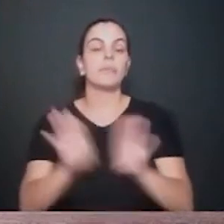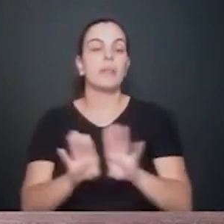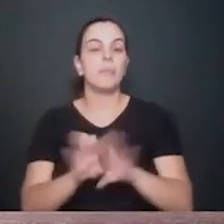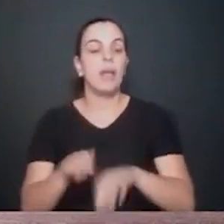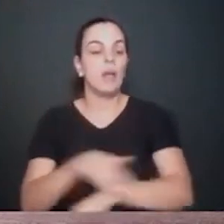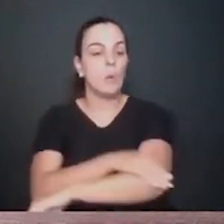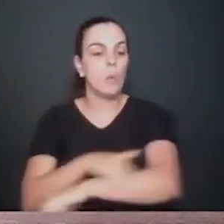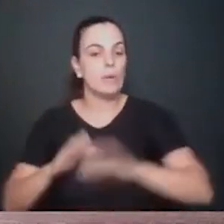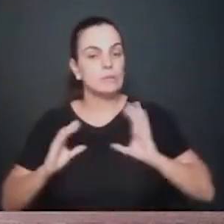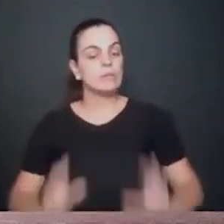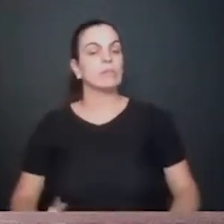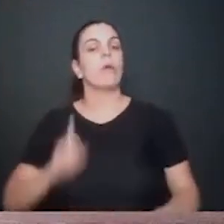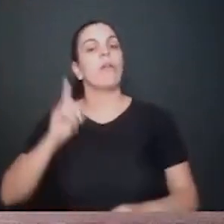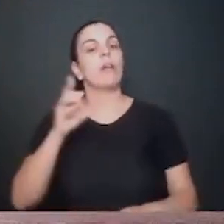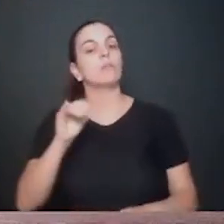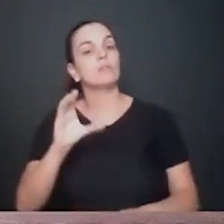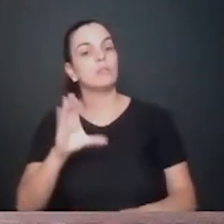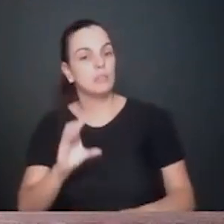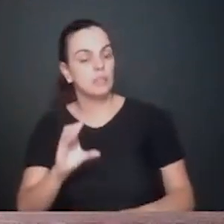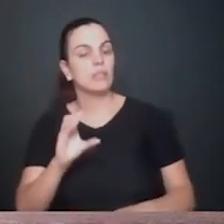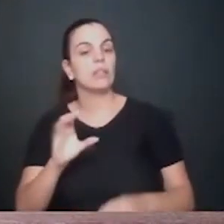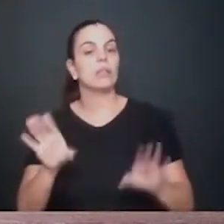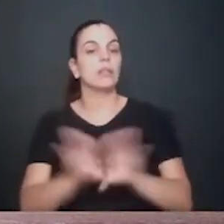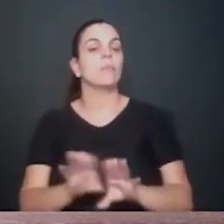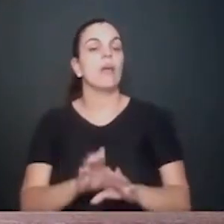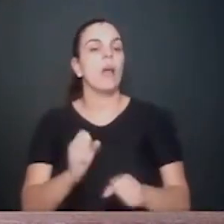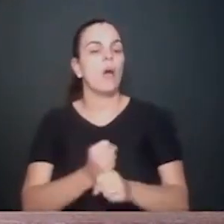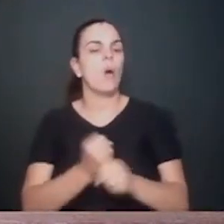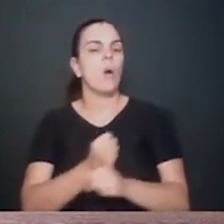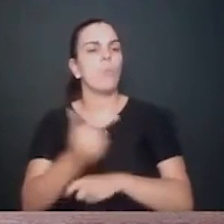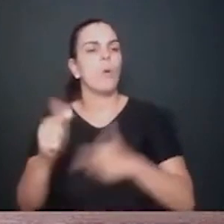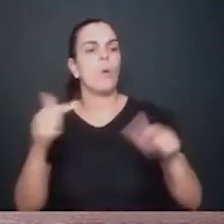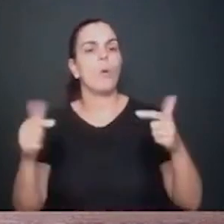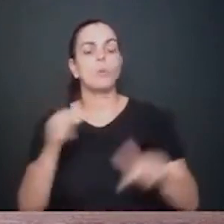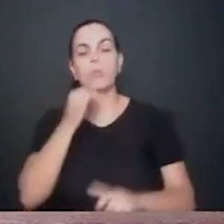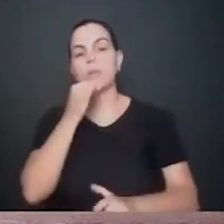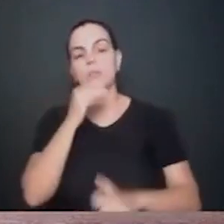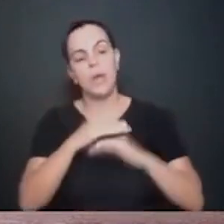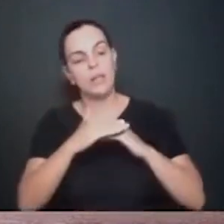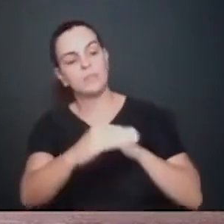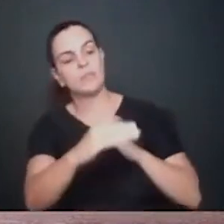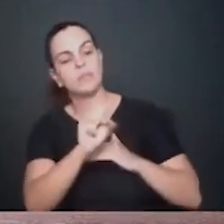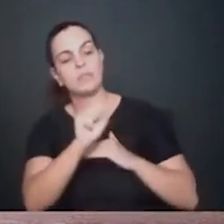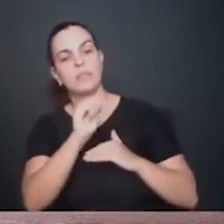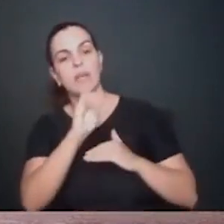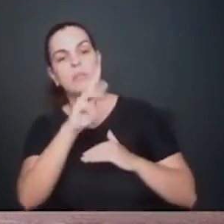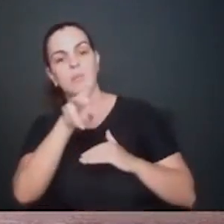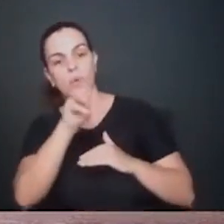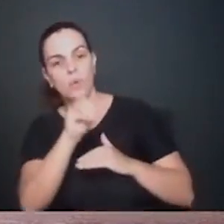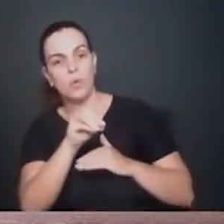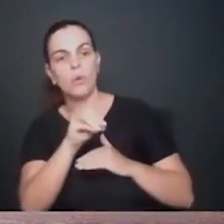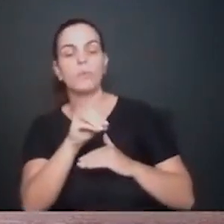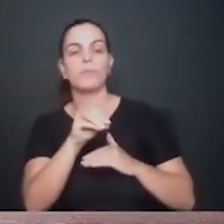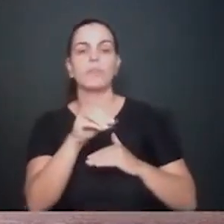outras tantas obras que estão previstas e outras que acontecem no dia a dia, como o asfalto no Saibro, mais de 1.000 quilômetros de pavimentação.